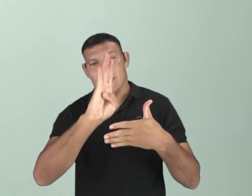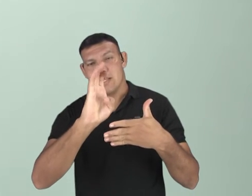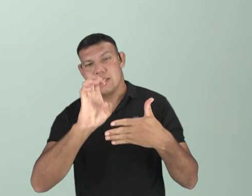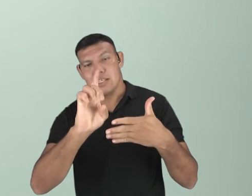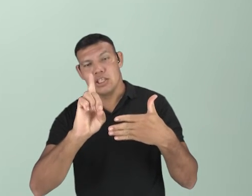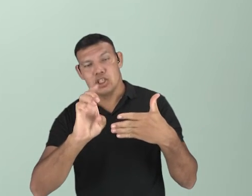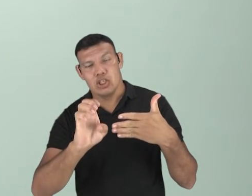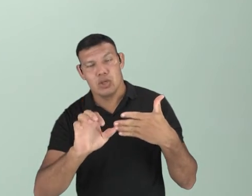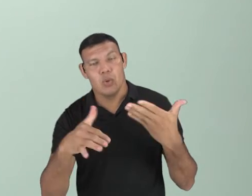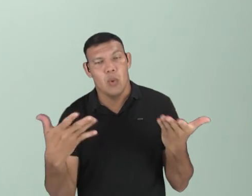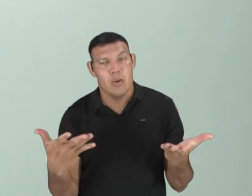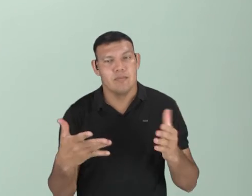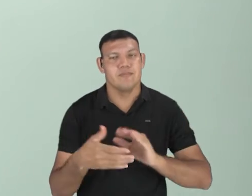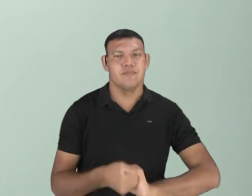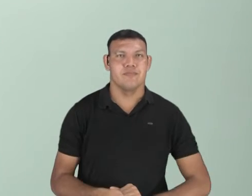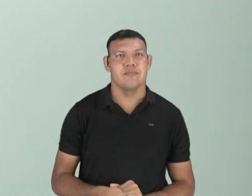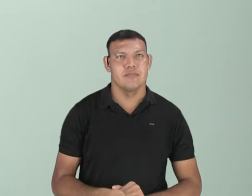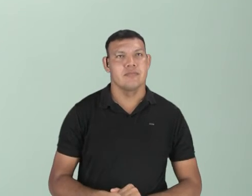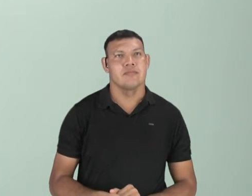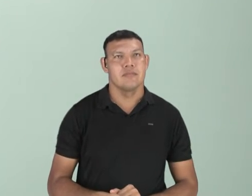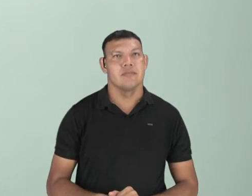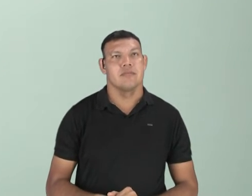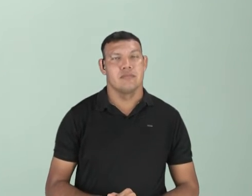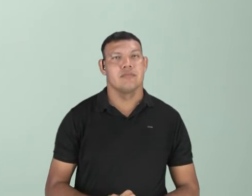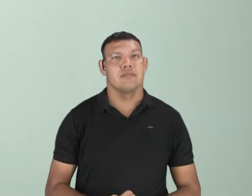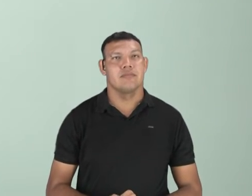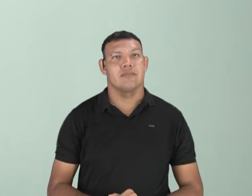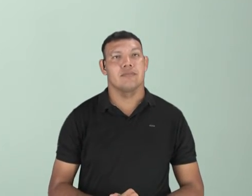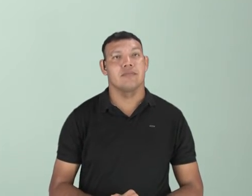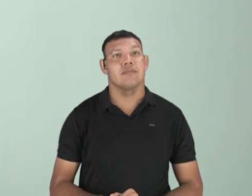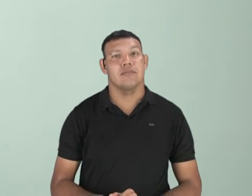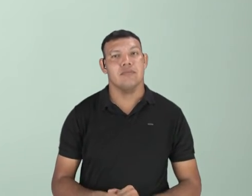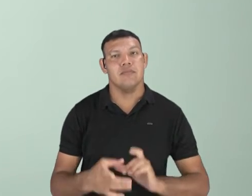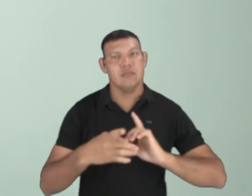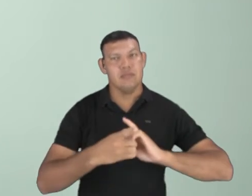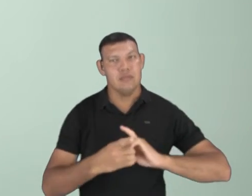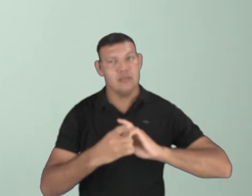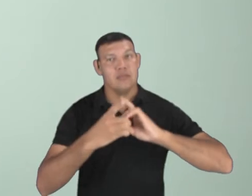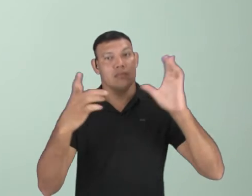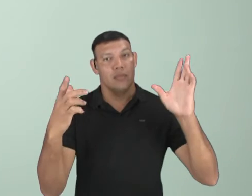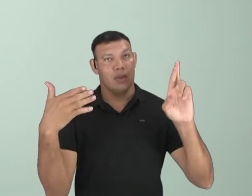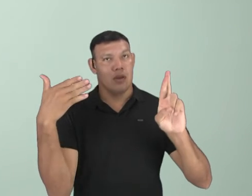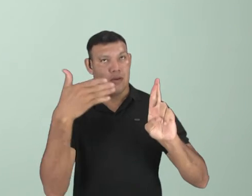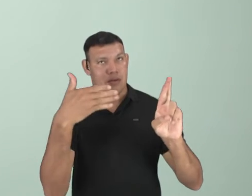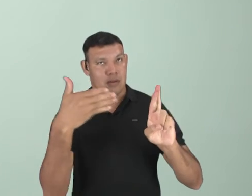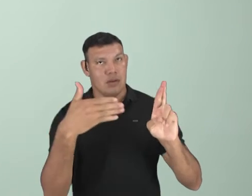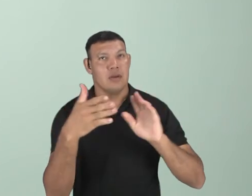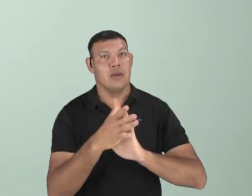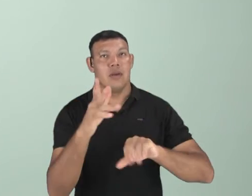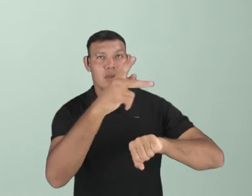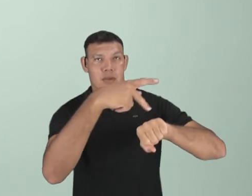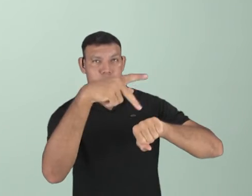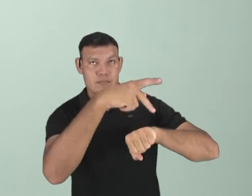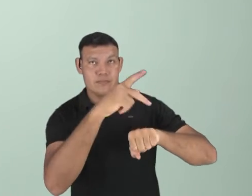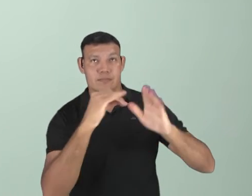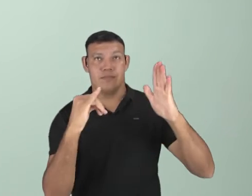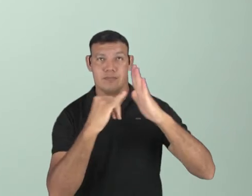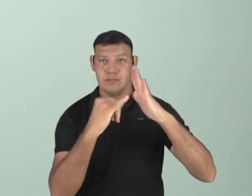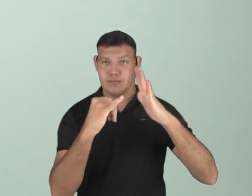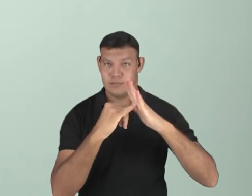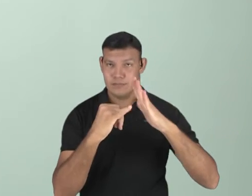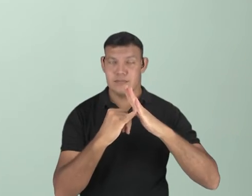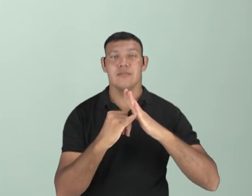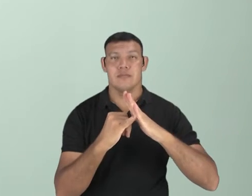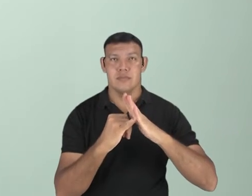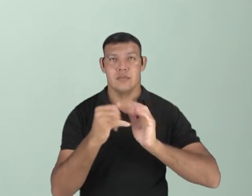resposta. Em relação ao regime democrático no país, a instituição analisada teve o